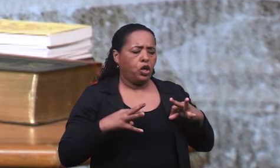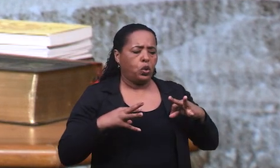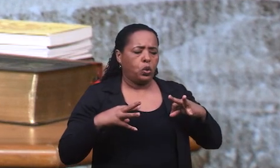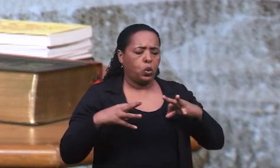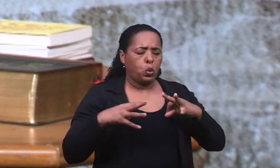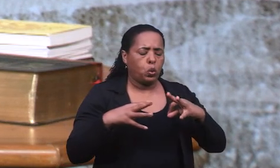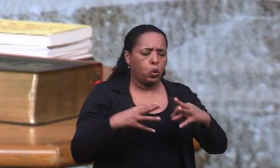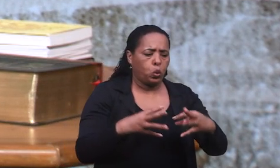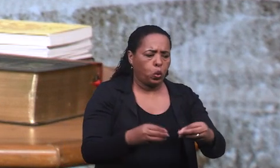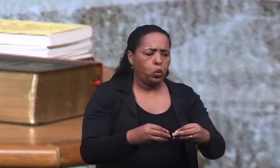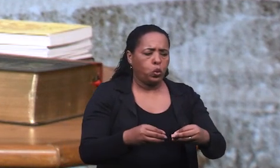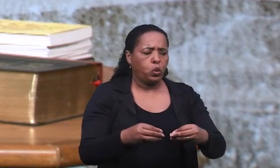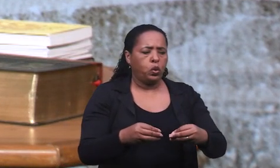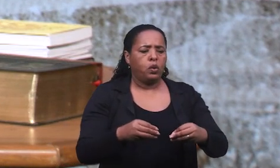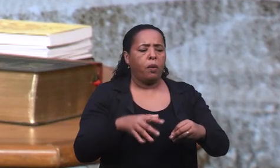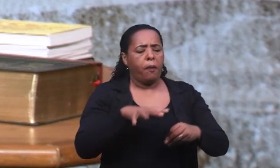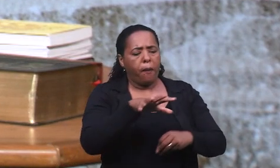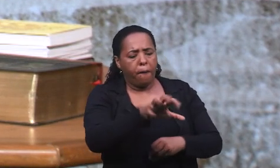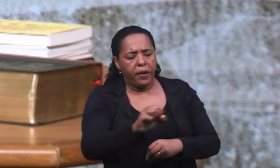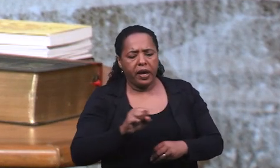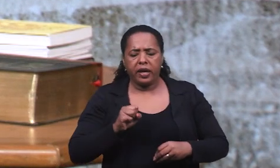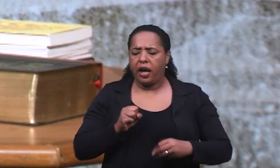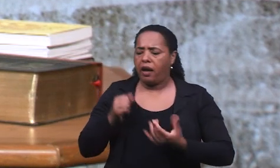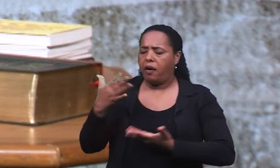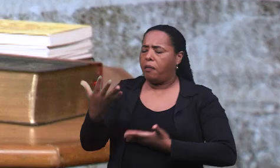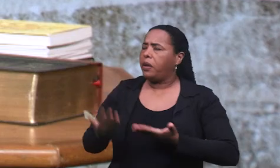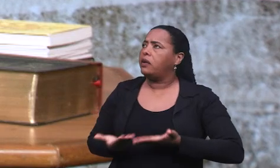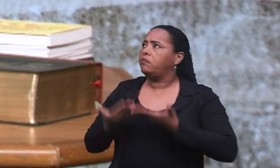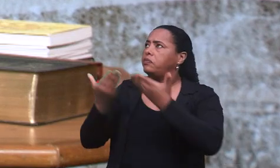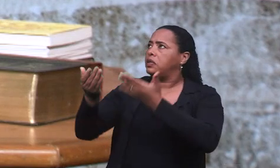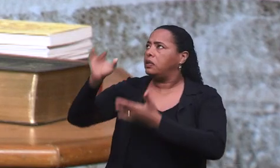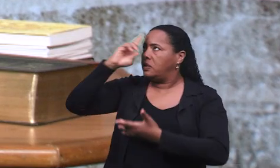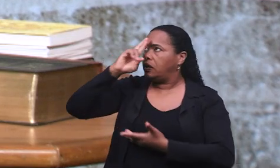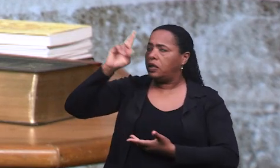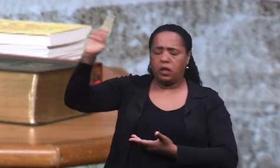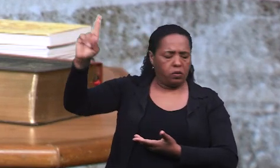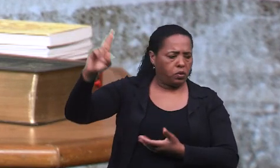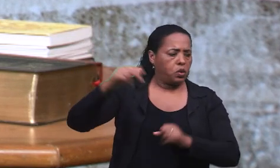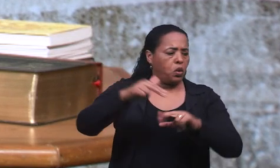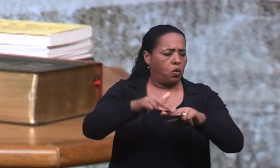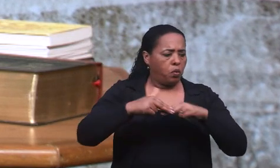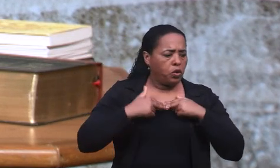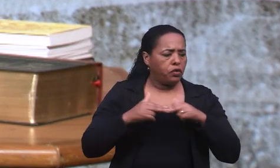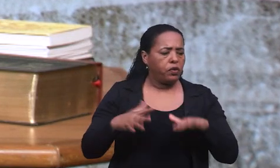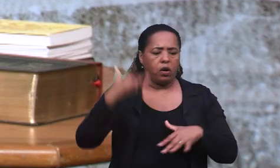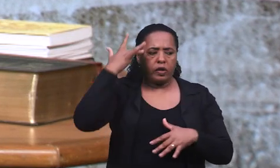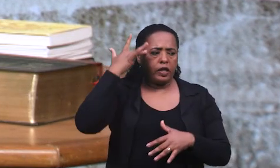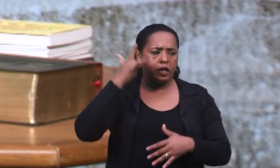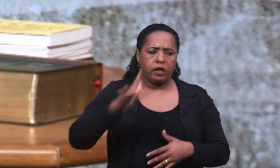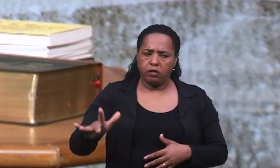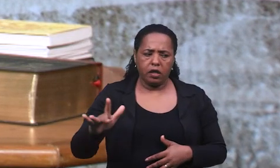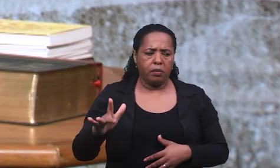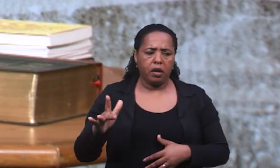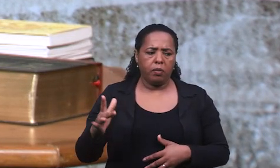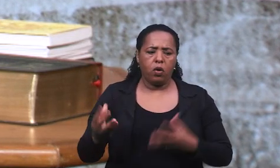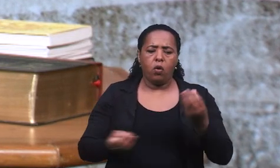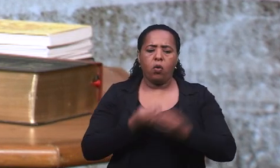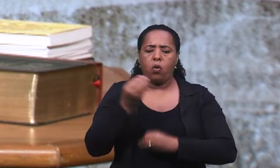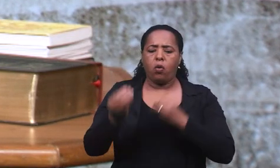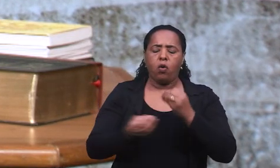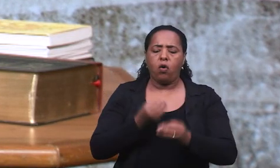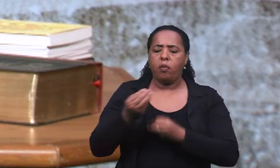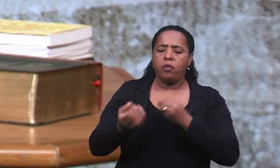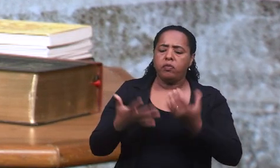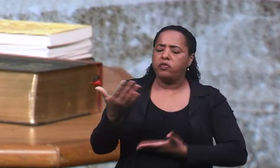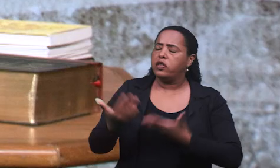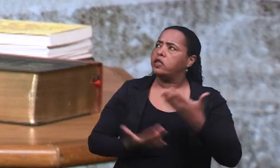de tomar para servir ao Senhor nosso Deus. Porque não sabemos com que havemos de